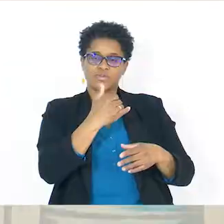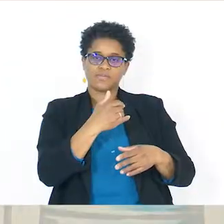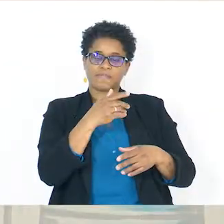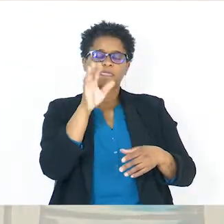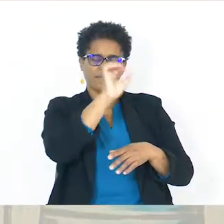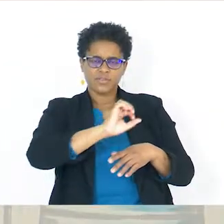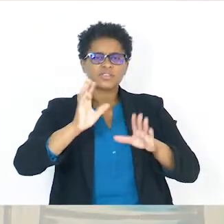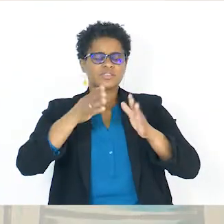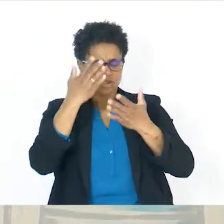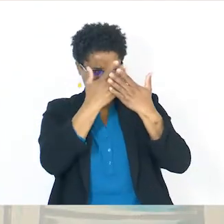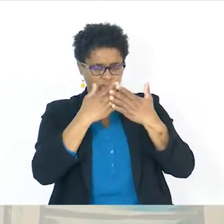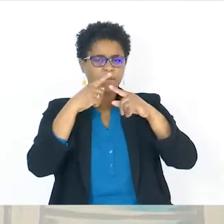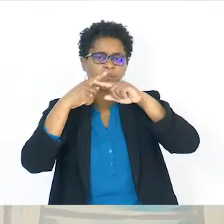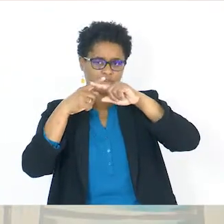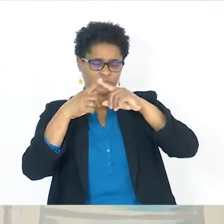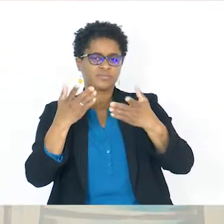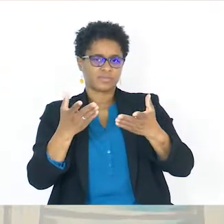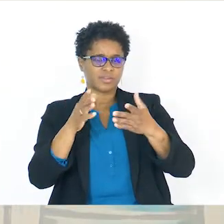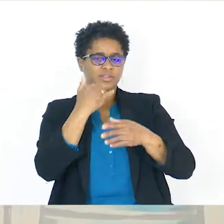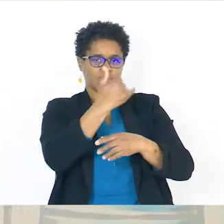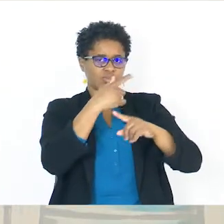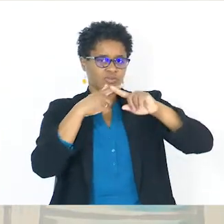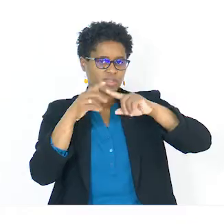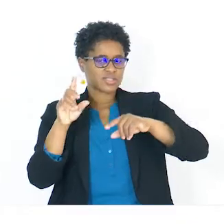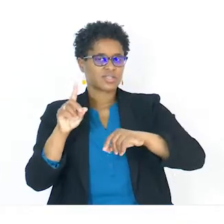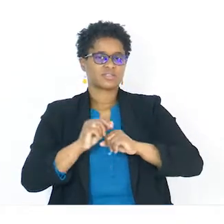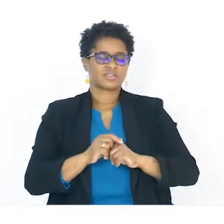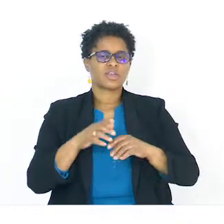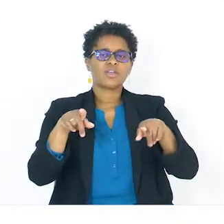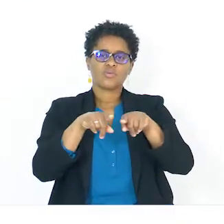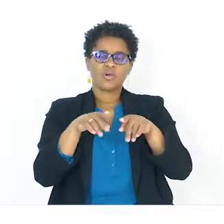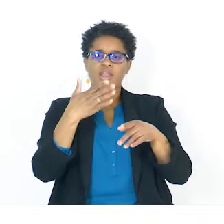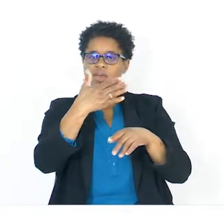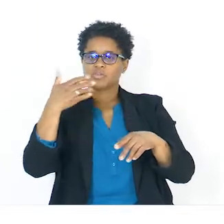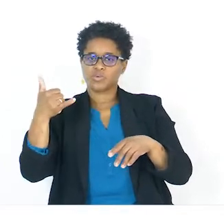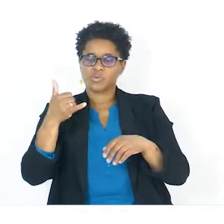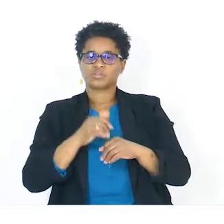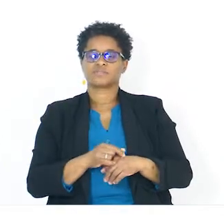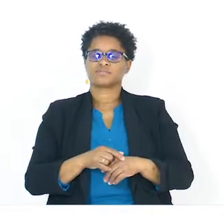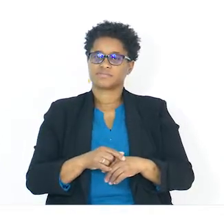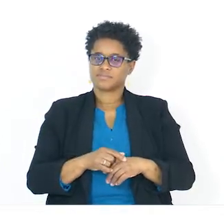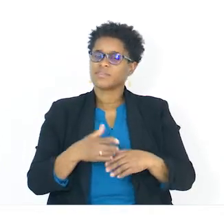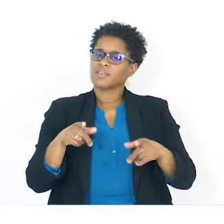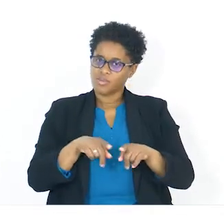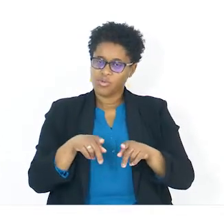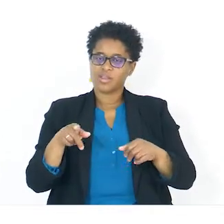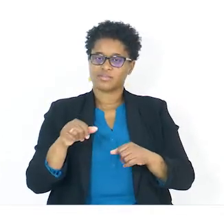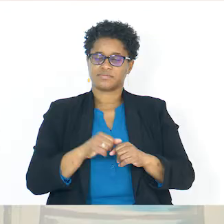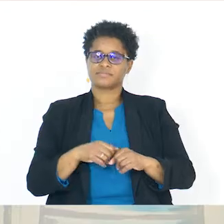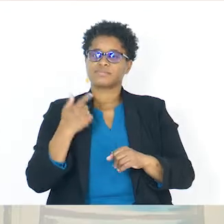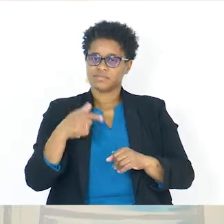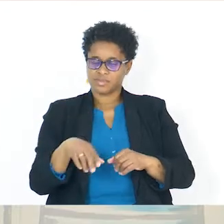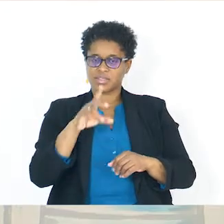6. Vocês já estudaram a multiplicação. 2 vezes 6 é igual a 12. É igual.